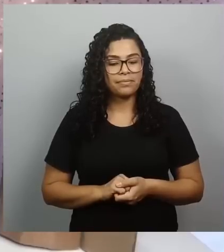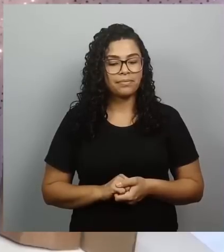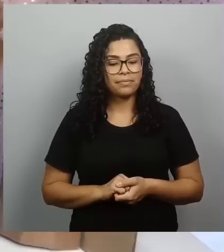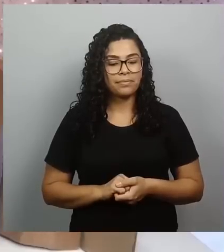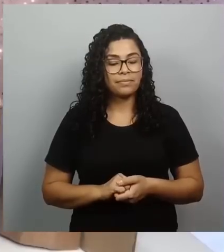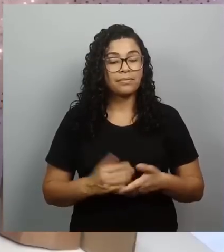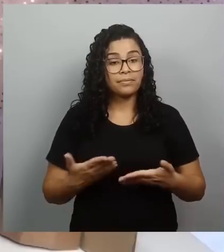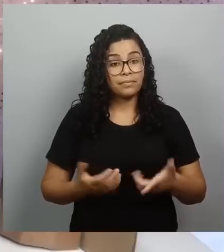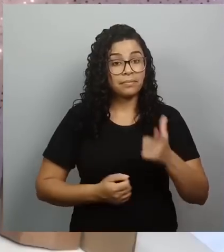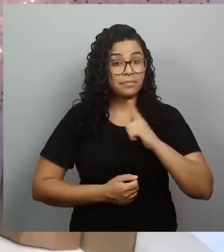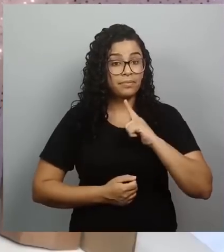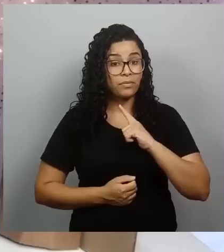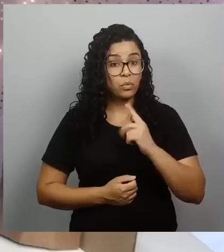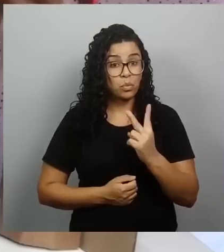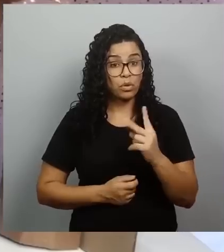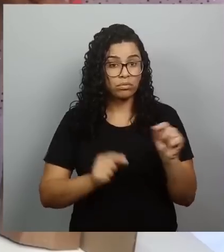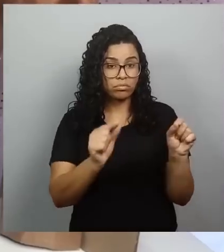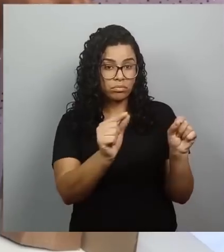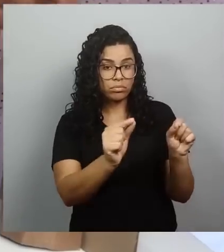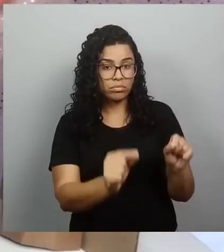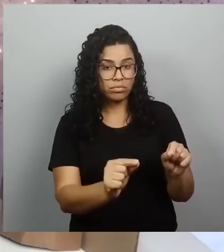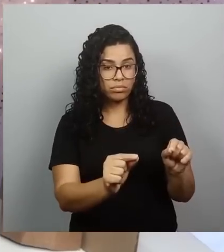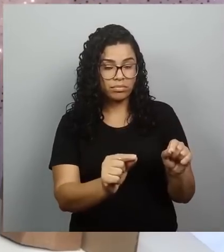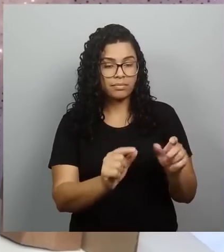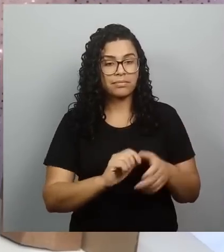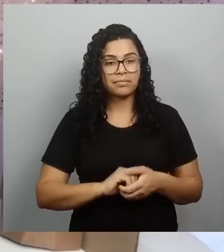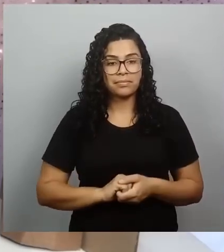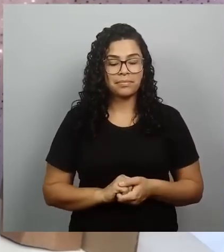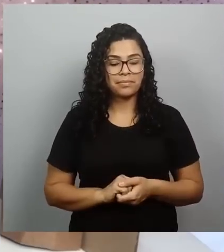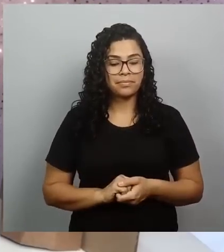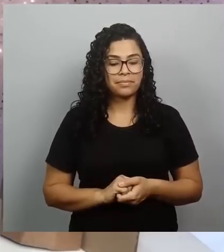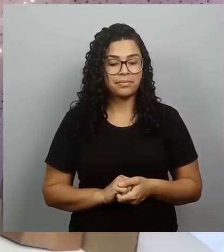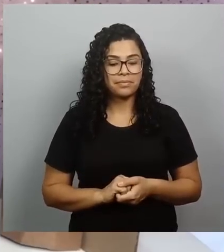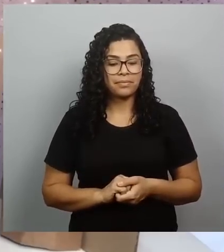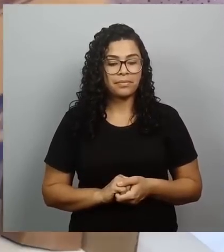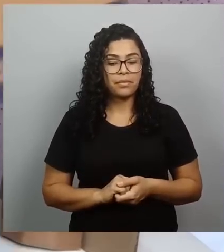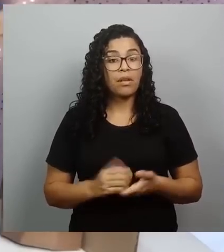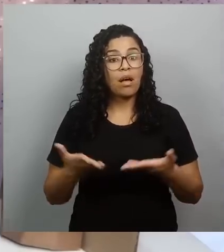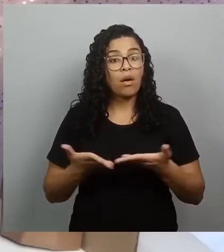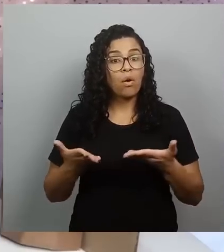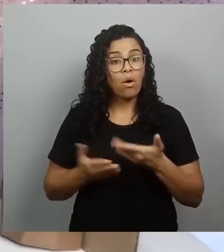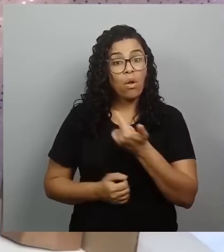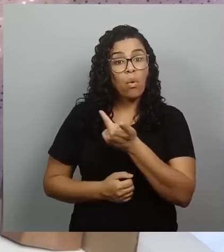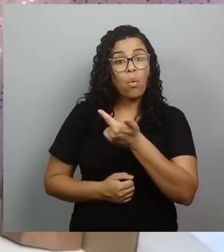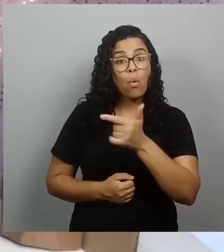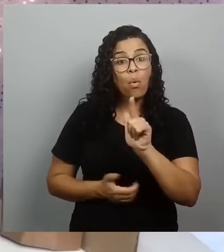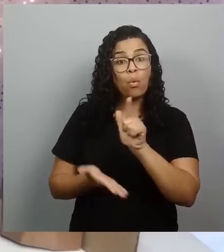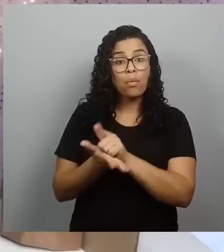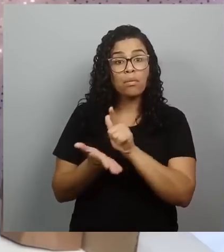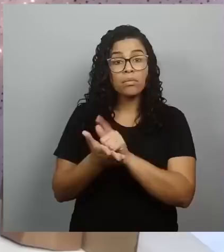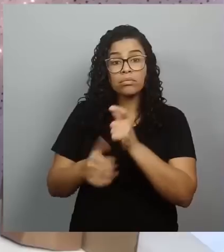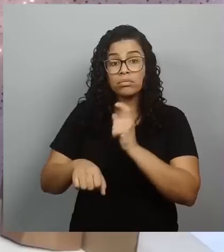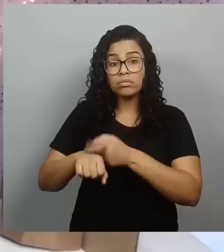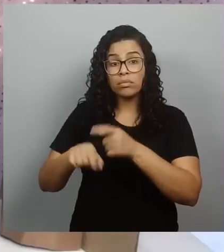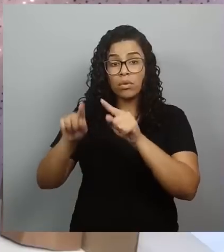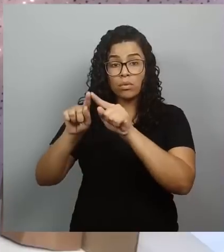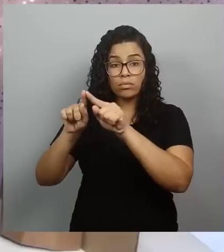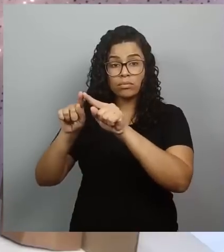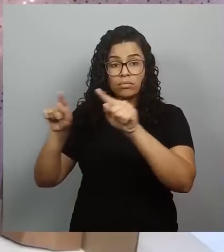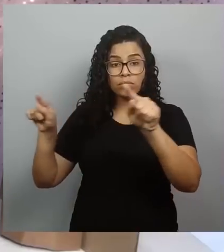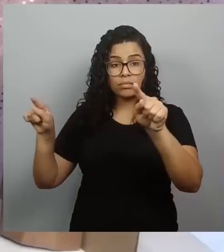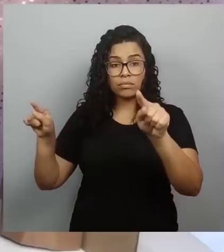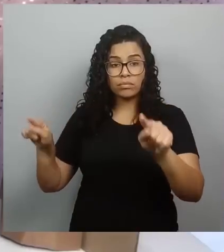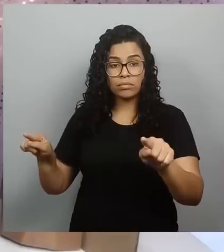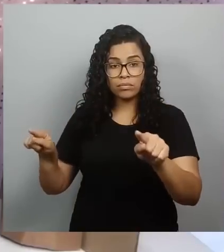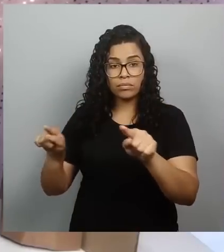Então, nós temos esses 2 furos, como aquele que eu apresentei. Vou pegar um outro pedaço de papelão